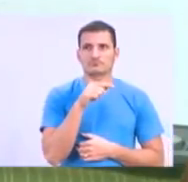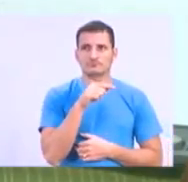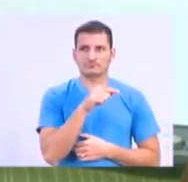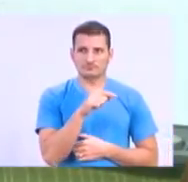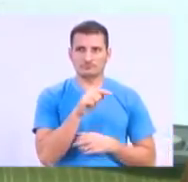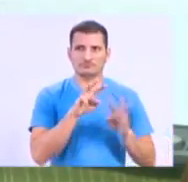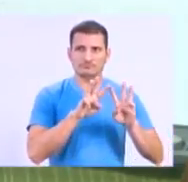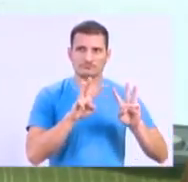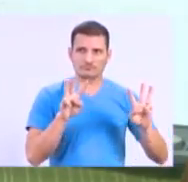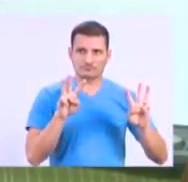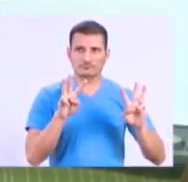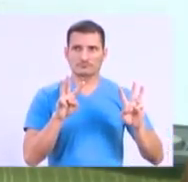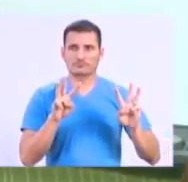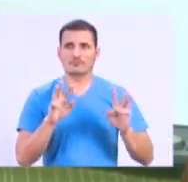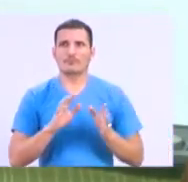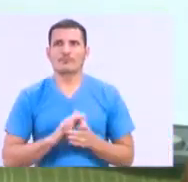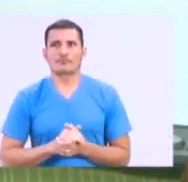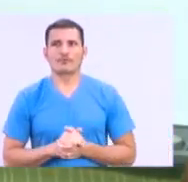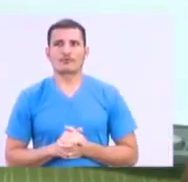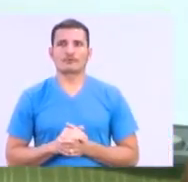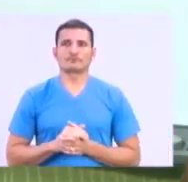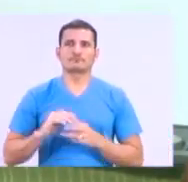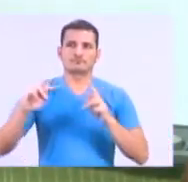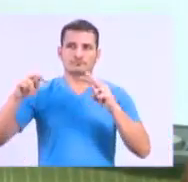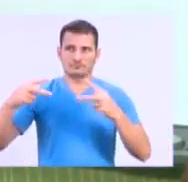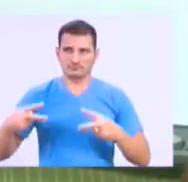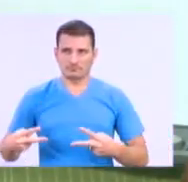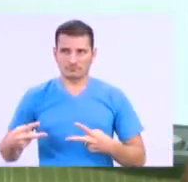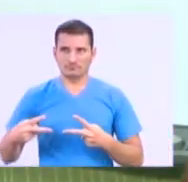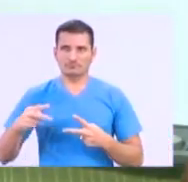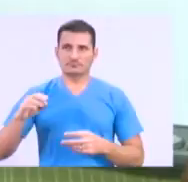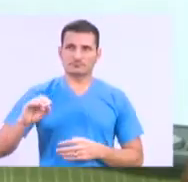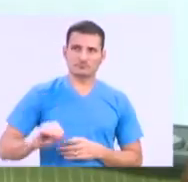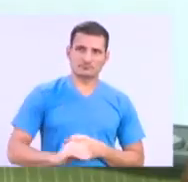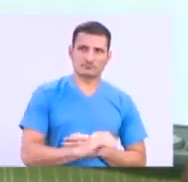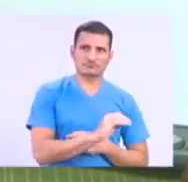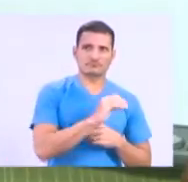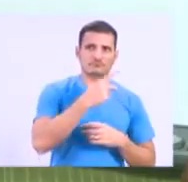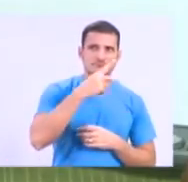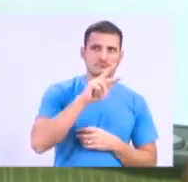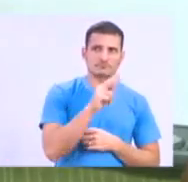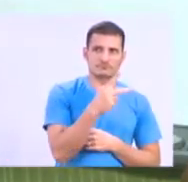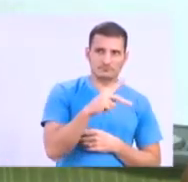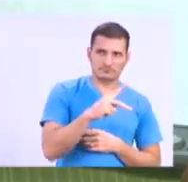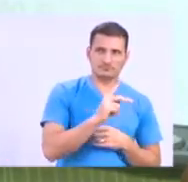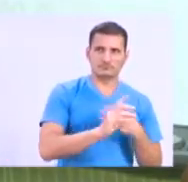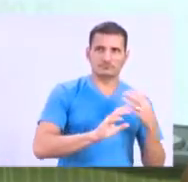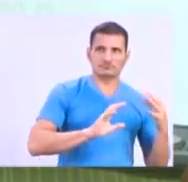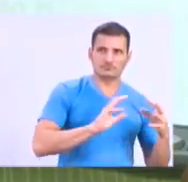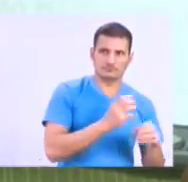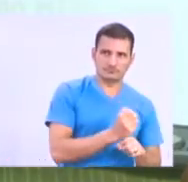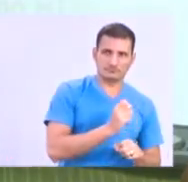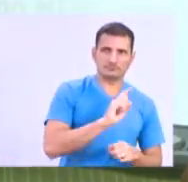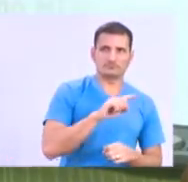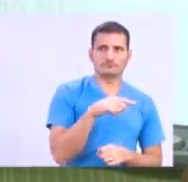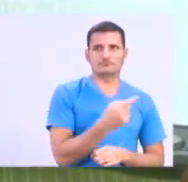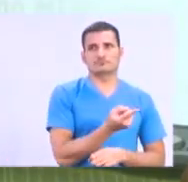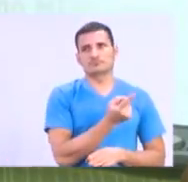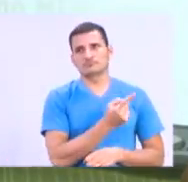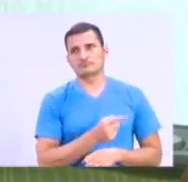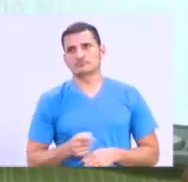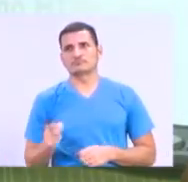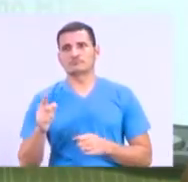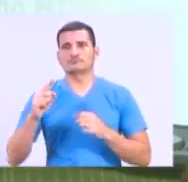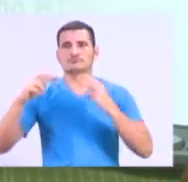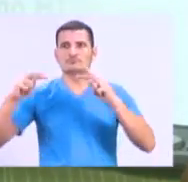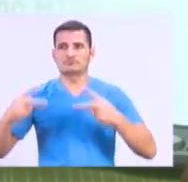processadas, são enviadas informações do HTML, o PHP processa, né? E no final das contas, somente HTML é